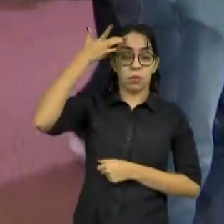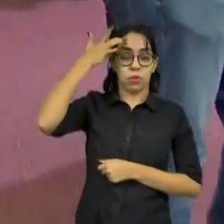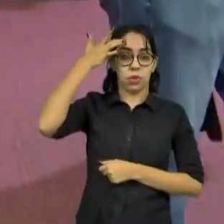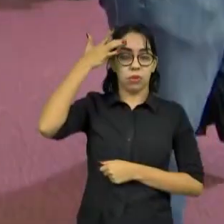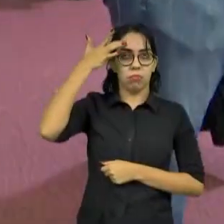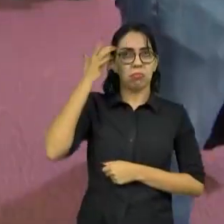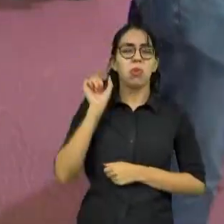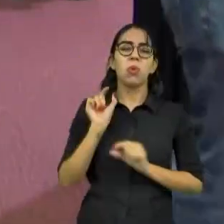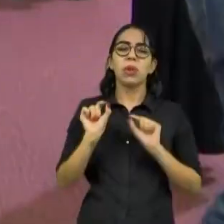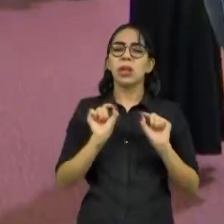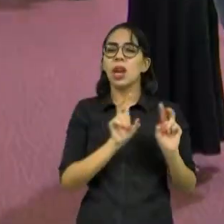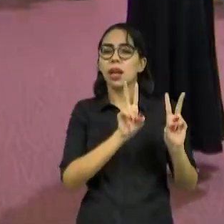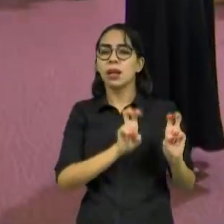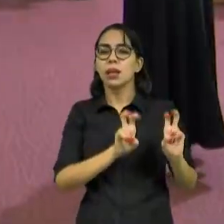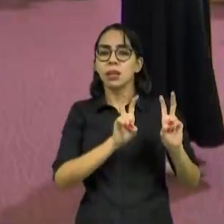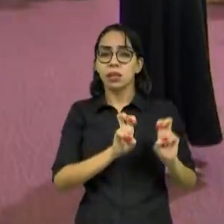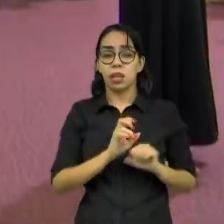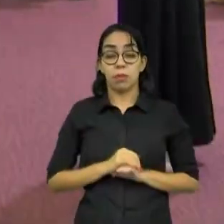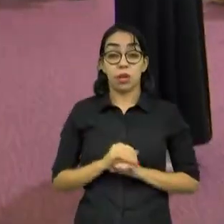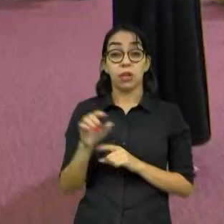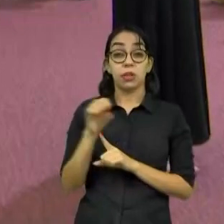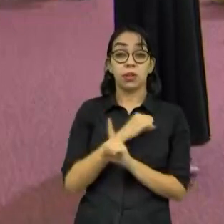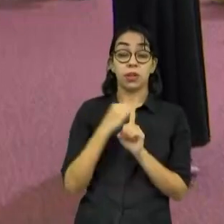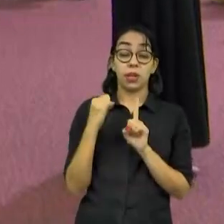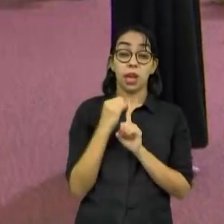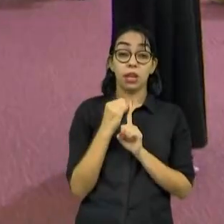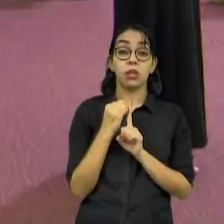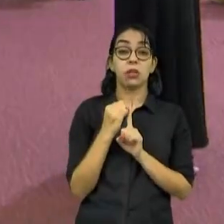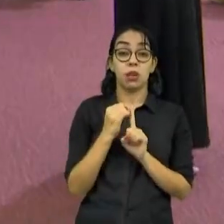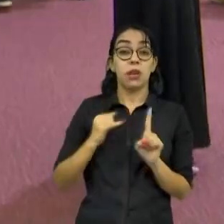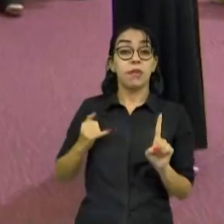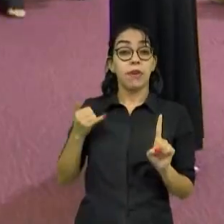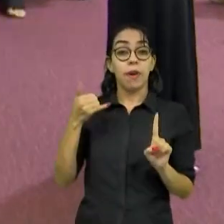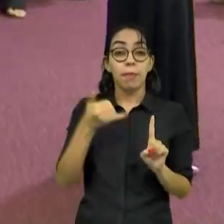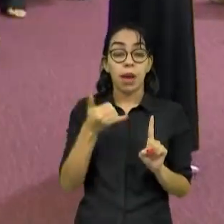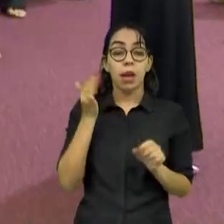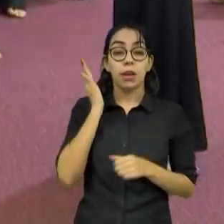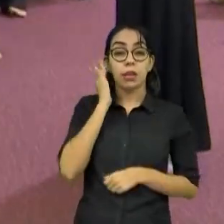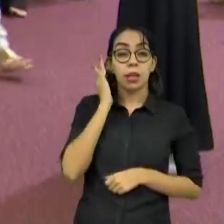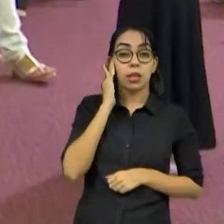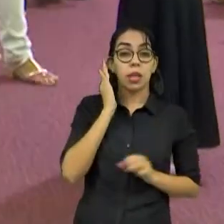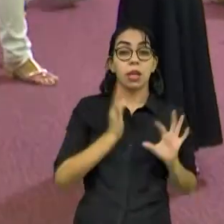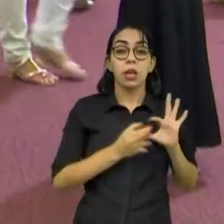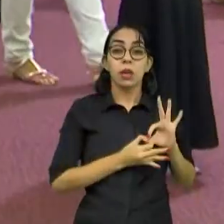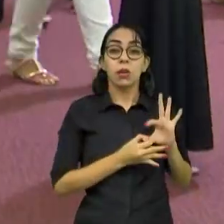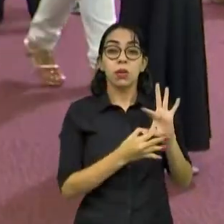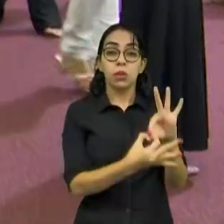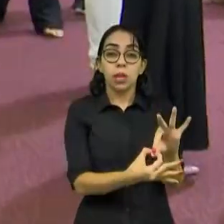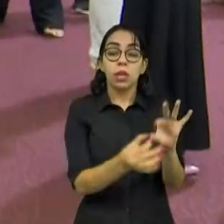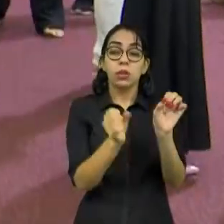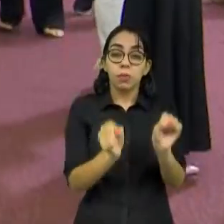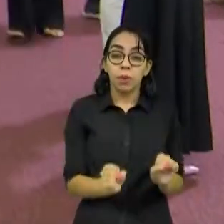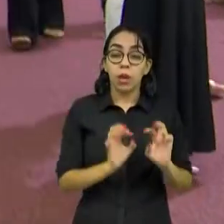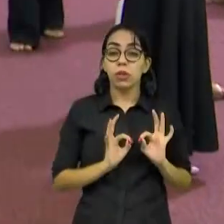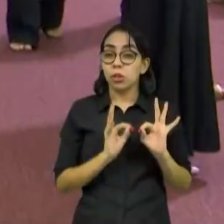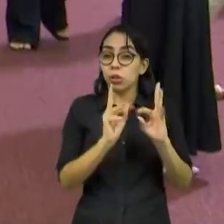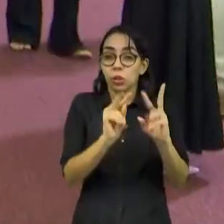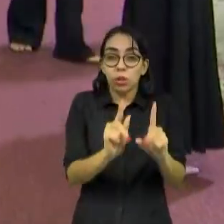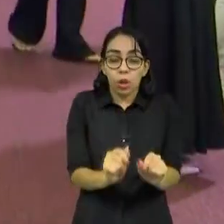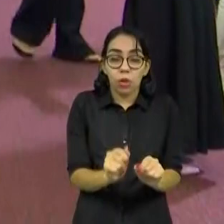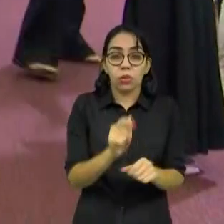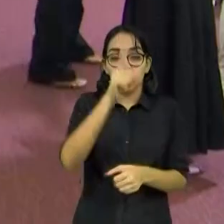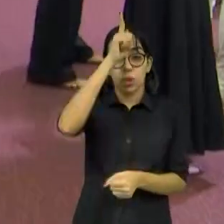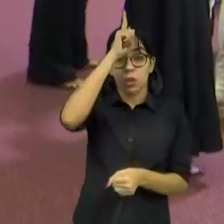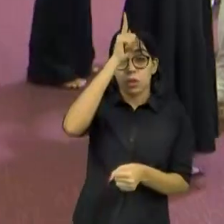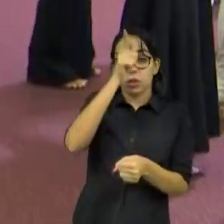né, que ela pode ser construída, né, em rede com todos, todas e todes, com gestores,